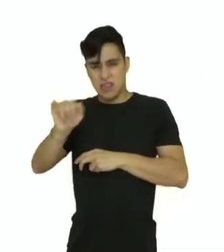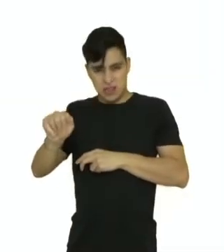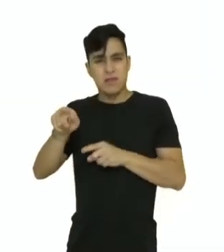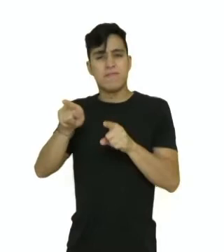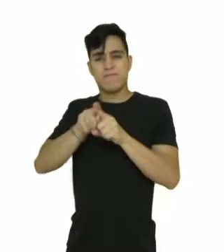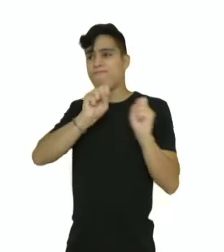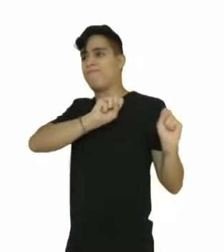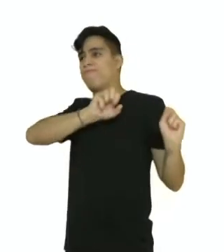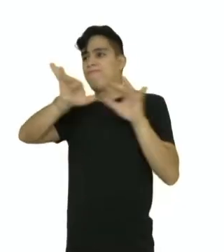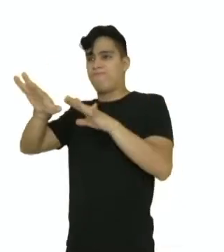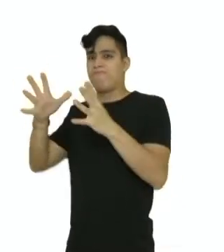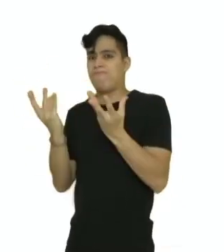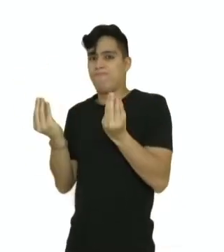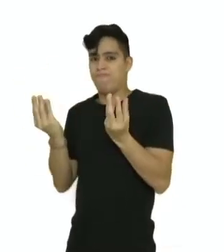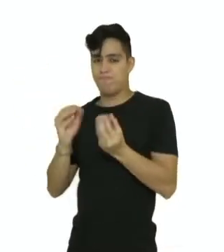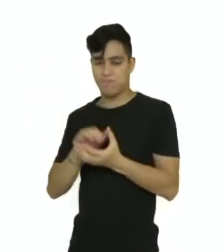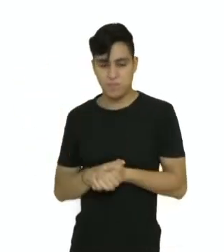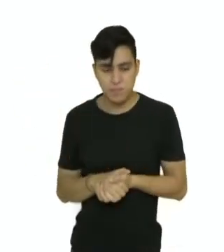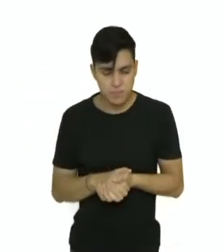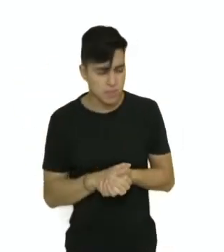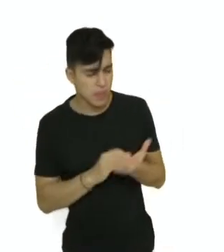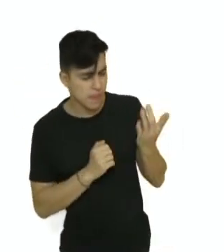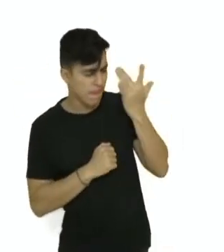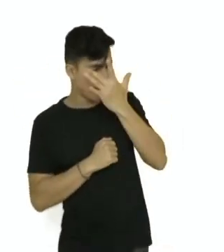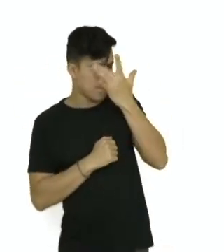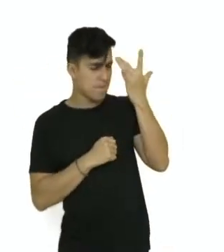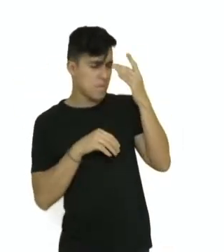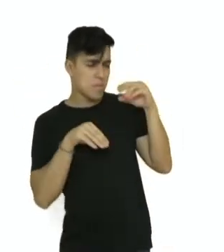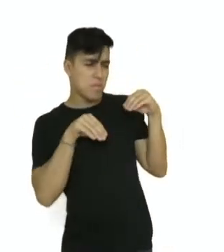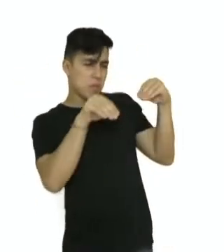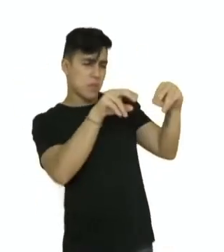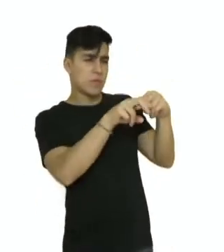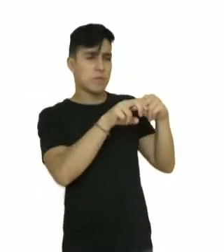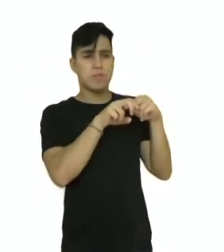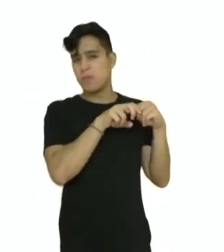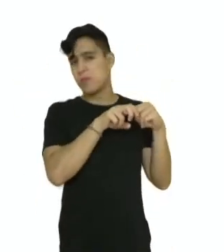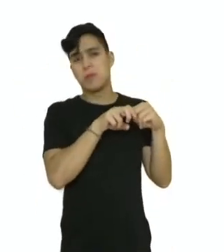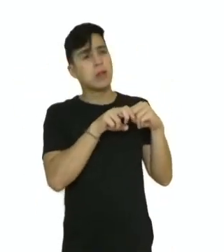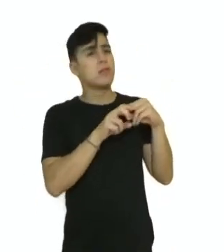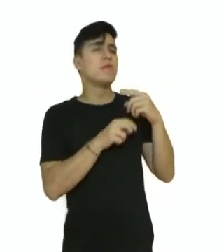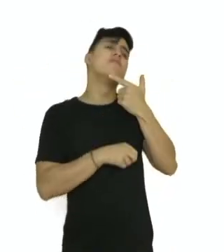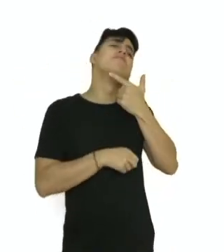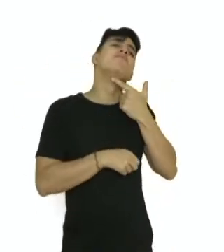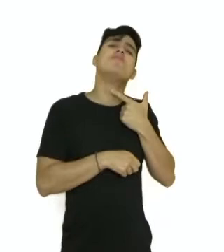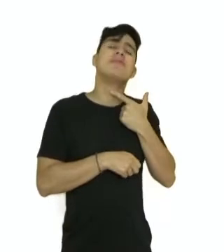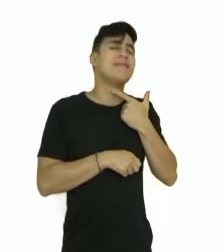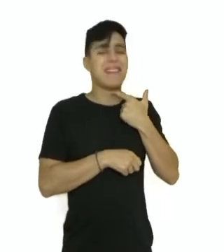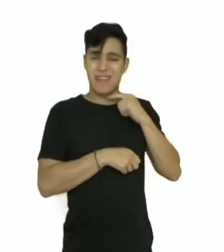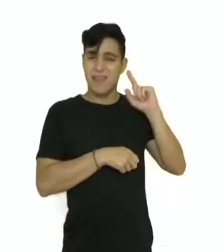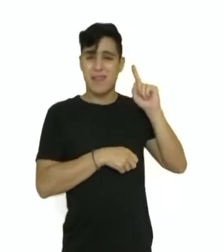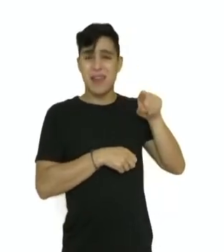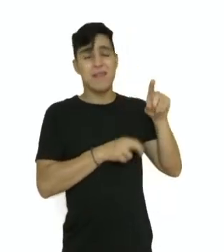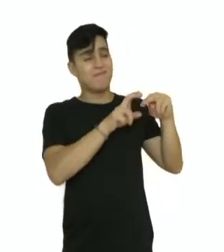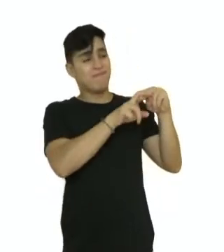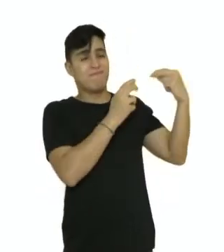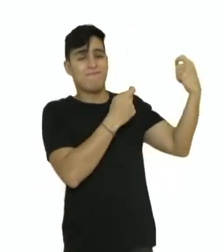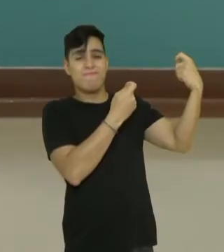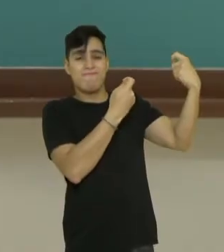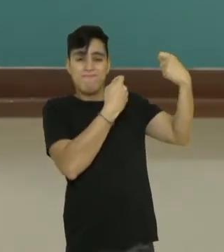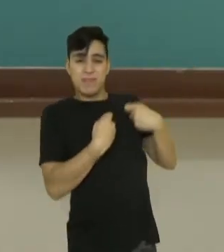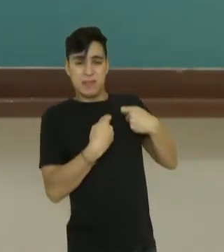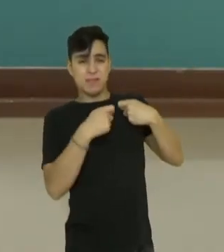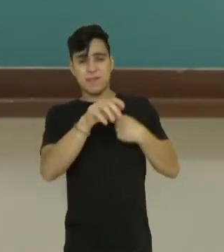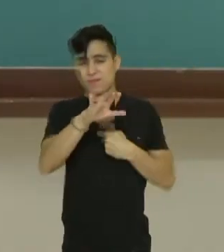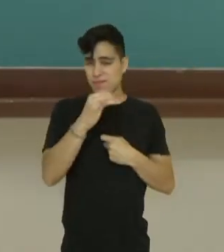As migrações podem acontecer de forma espontânea ou forçadas por alguma razão que extrapole a vontade do planejamento individual. Como